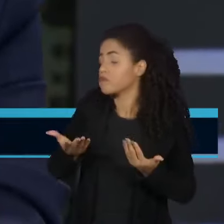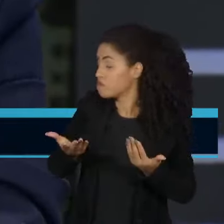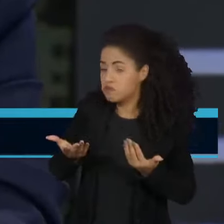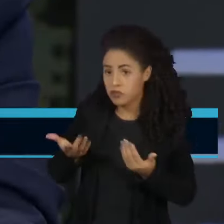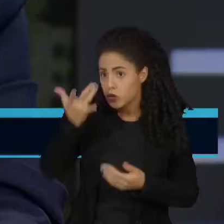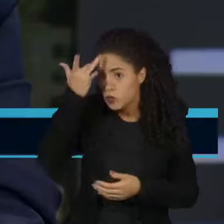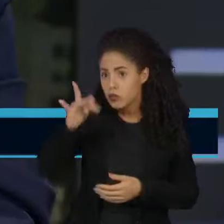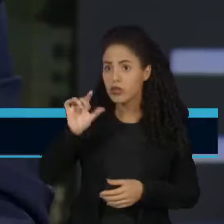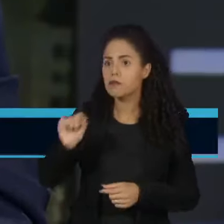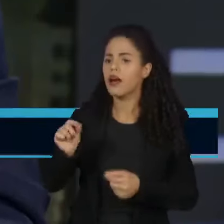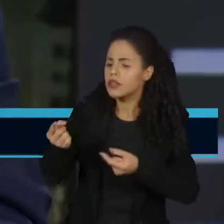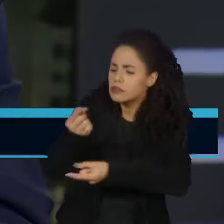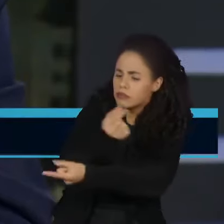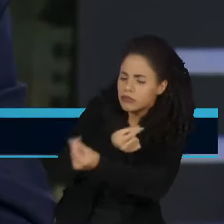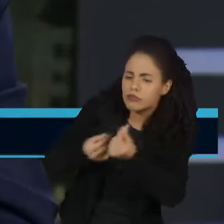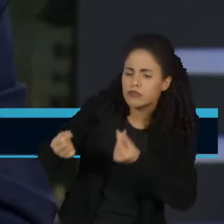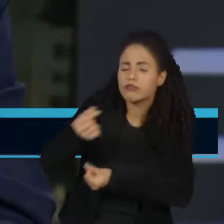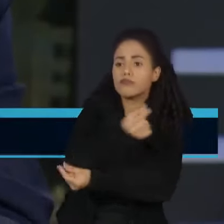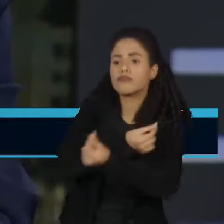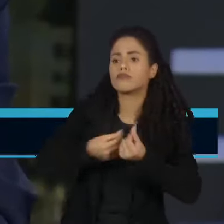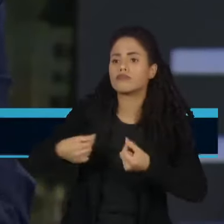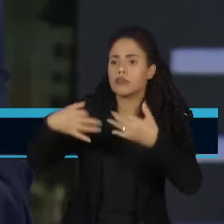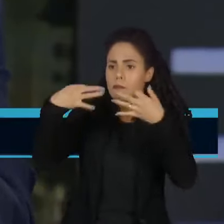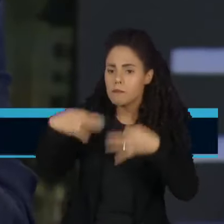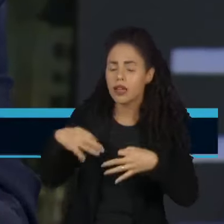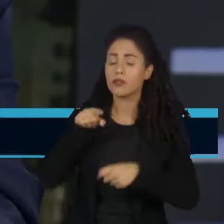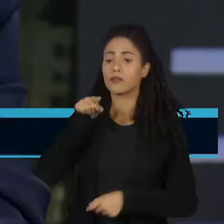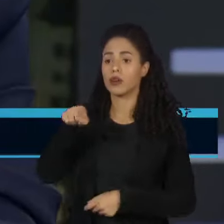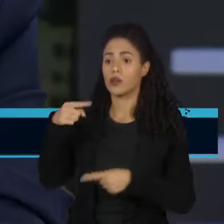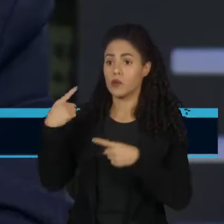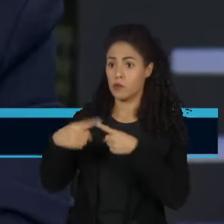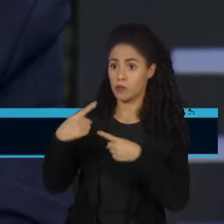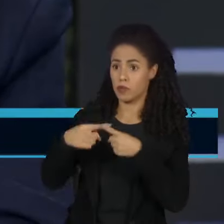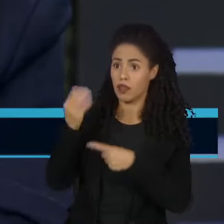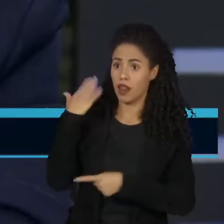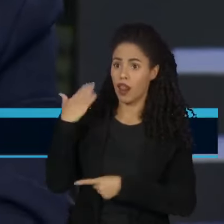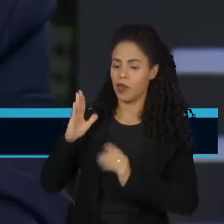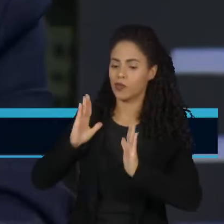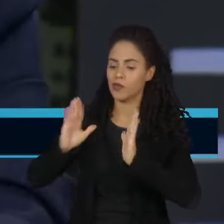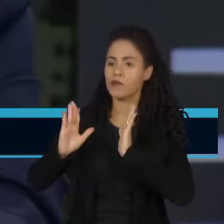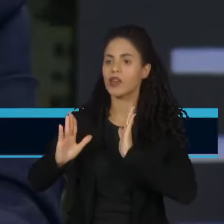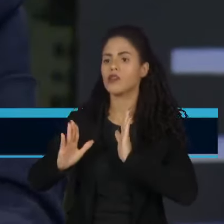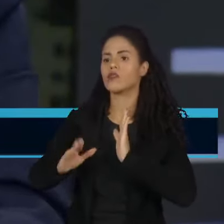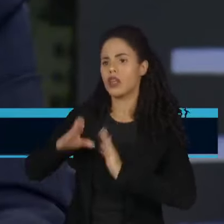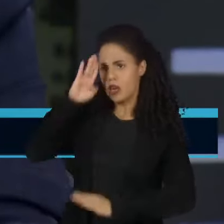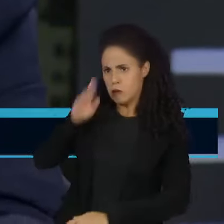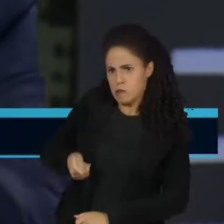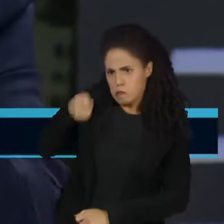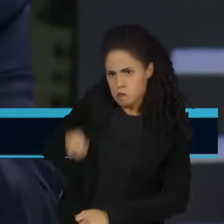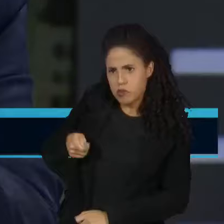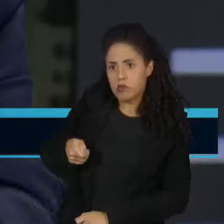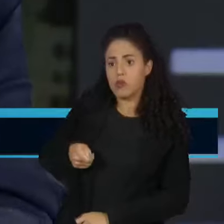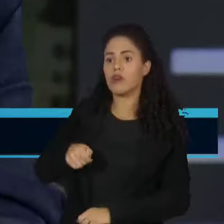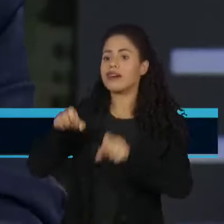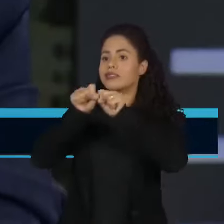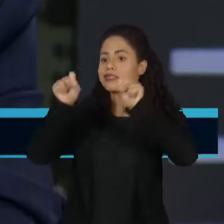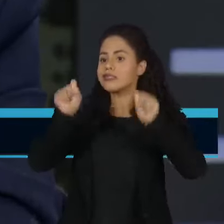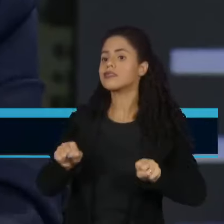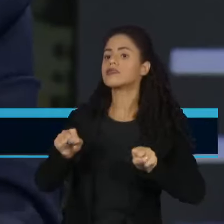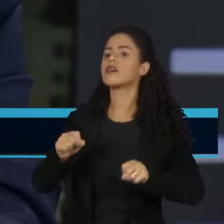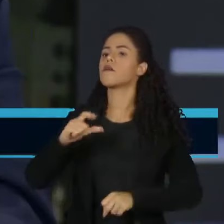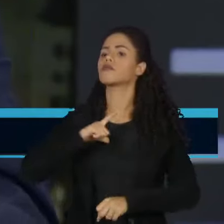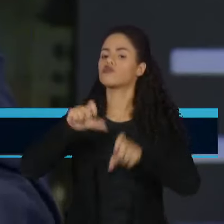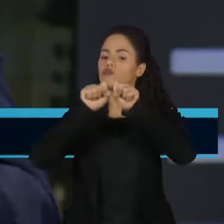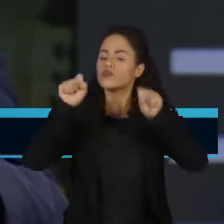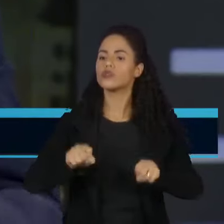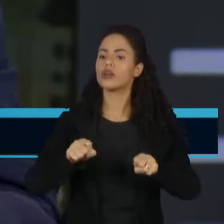O mercado é um ser que ainda não foi devidamente conhecido. Lembra que durante a ditadura militar tinha uma coisa chamada sistema, com S maiúsculo. O sistema